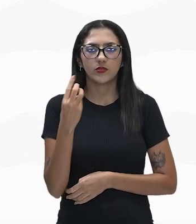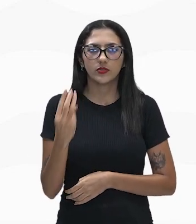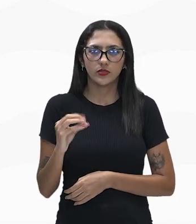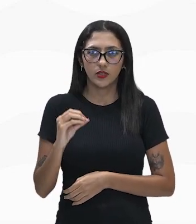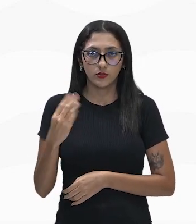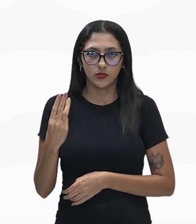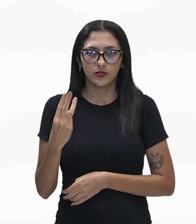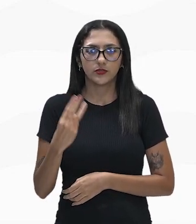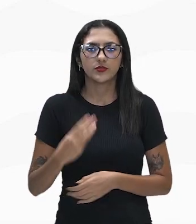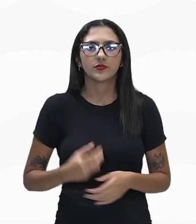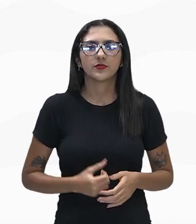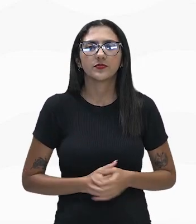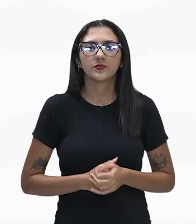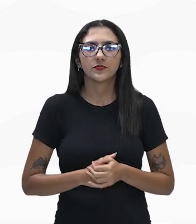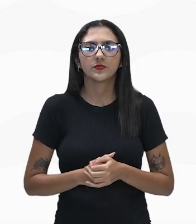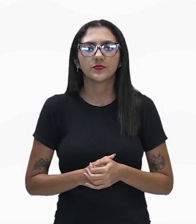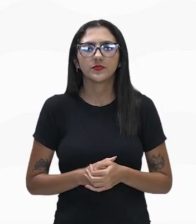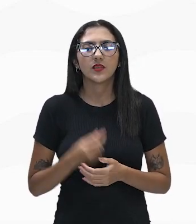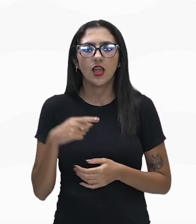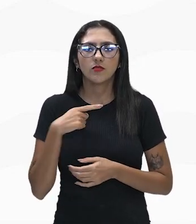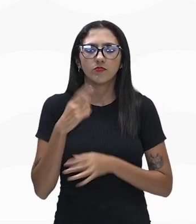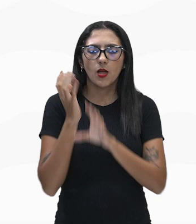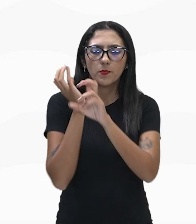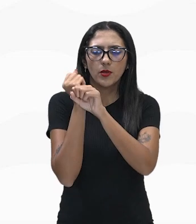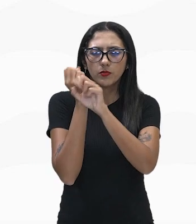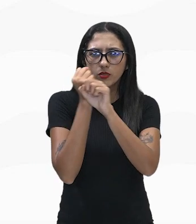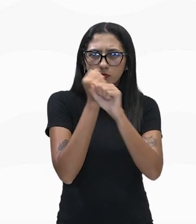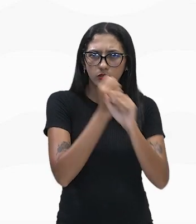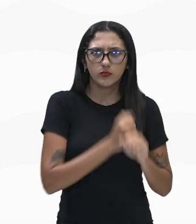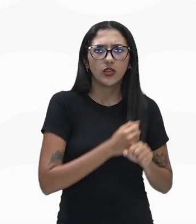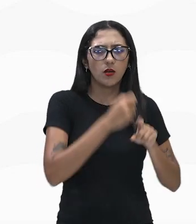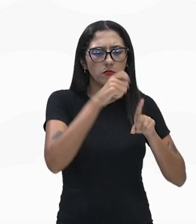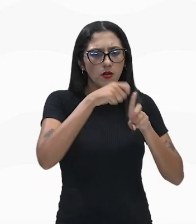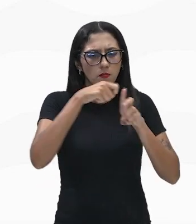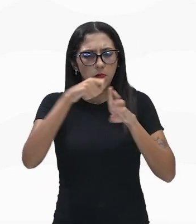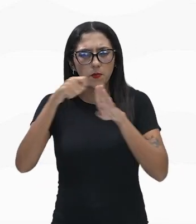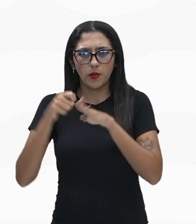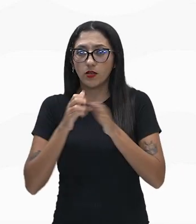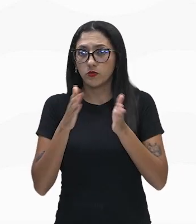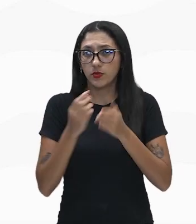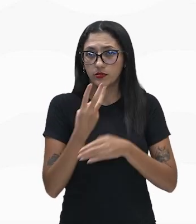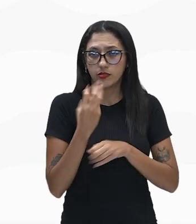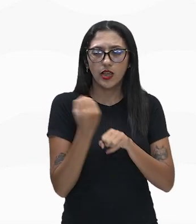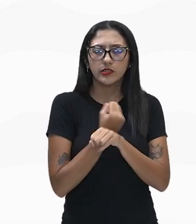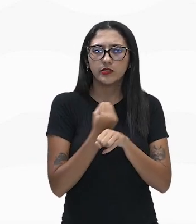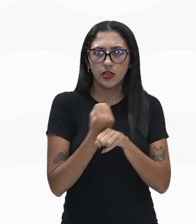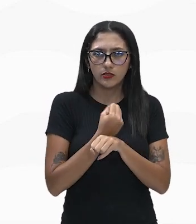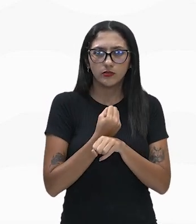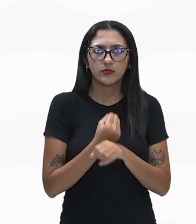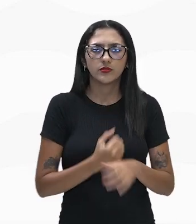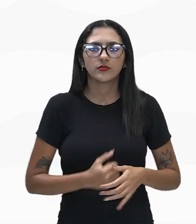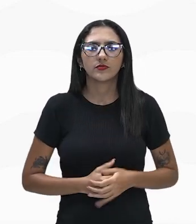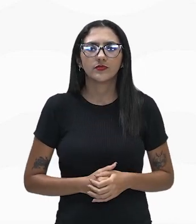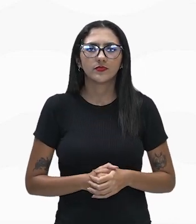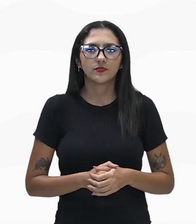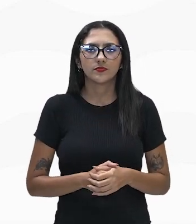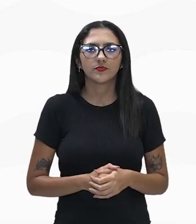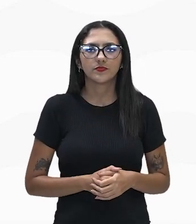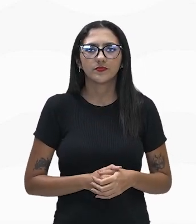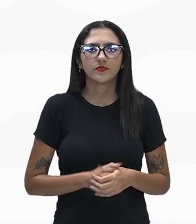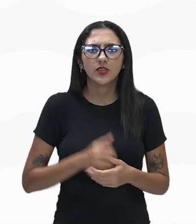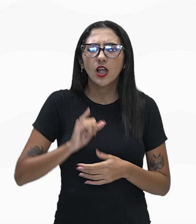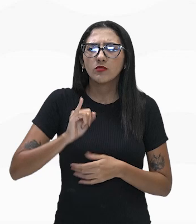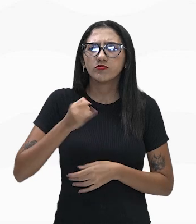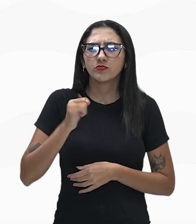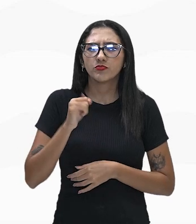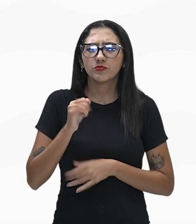52.581,03. Isso são a soma das parcelas que você vai pagar aí ao longo de 3 anos, tá? Os juros